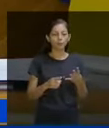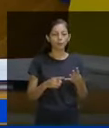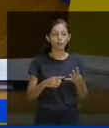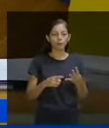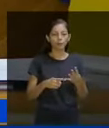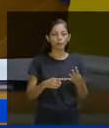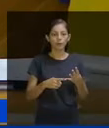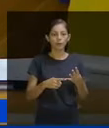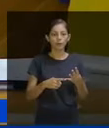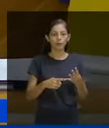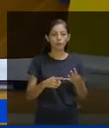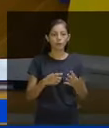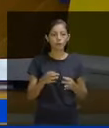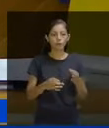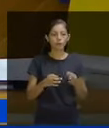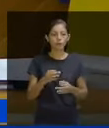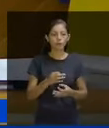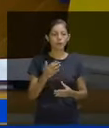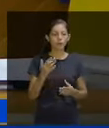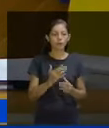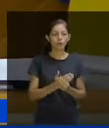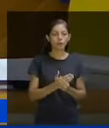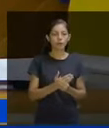item 4, que é o processo